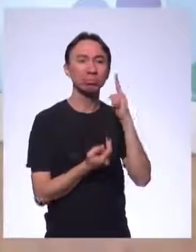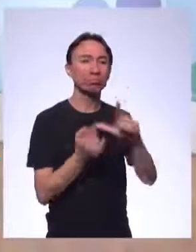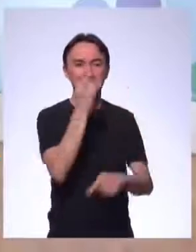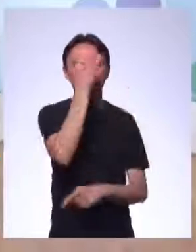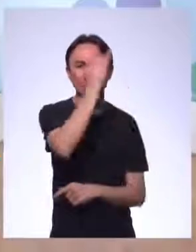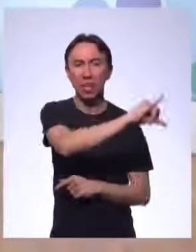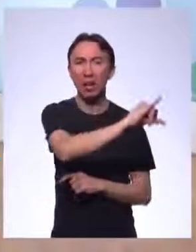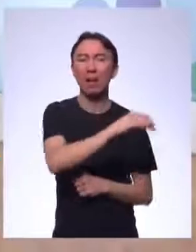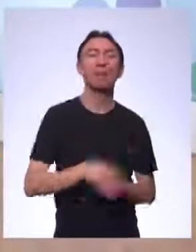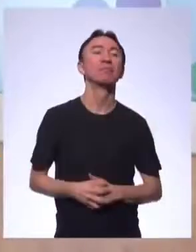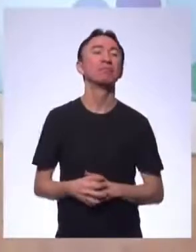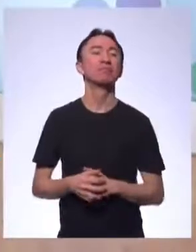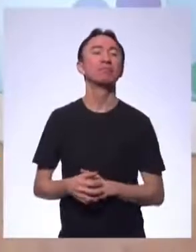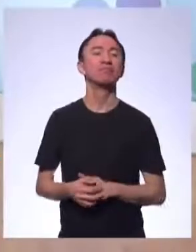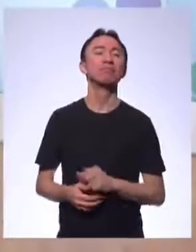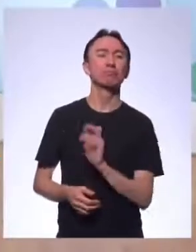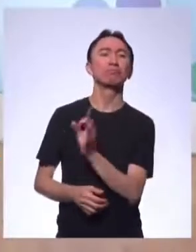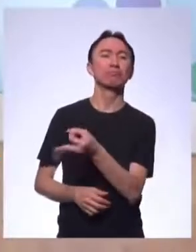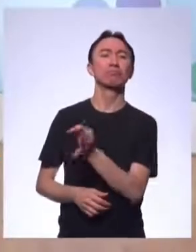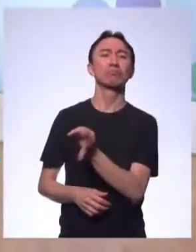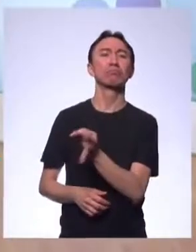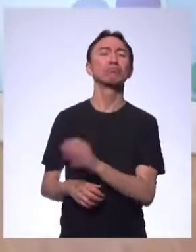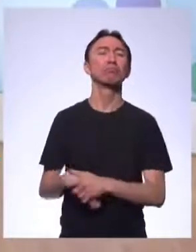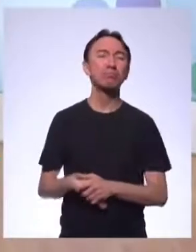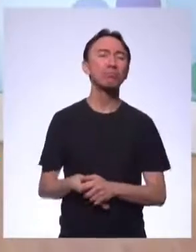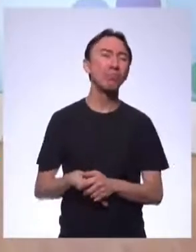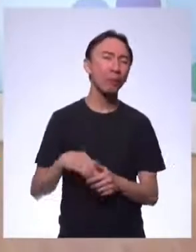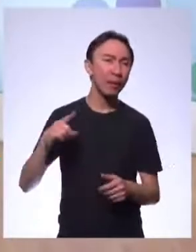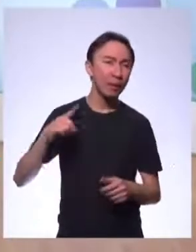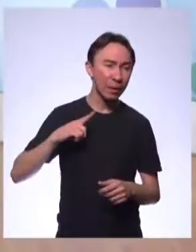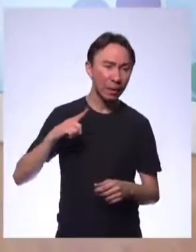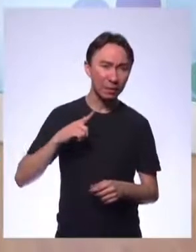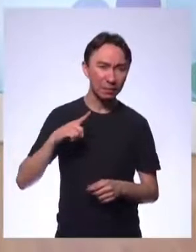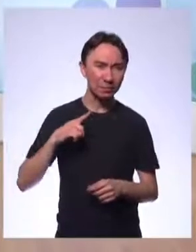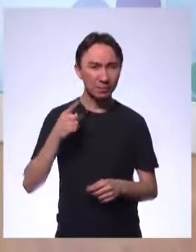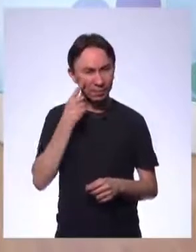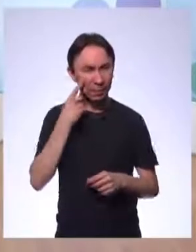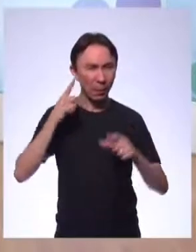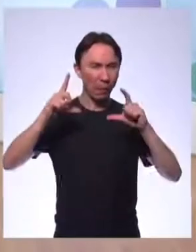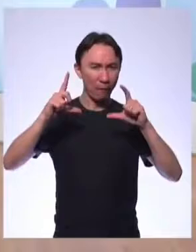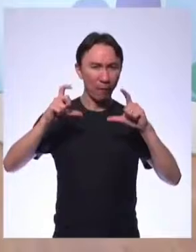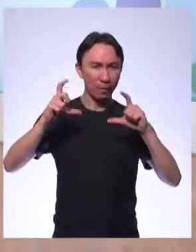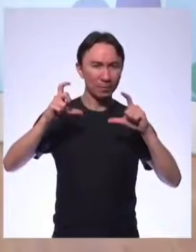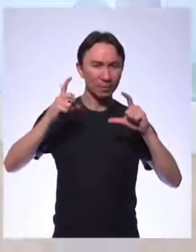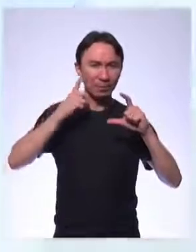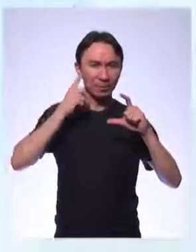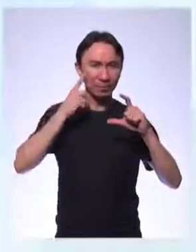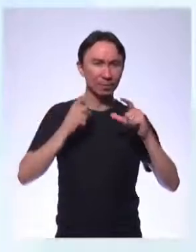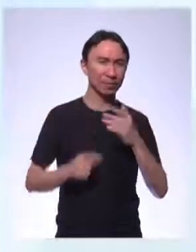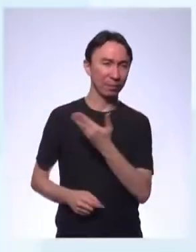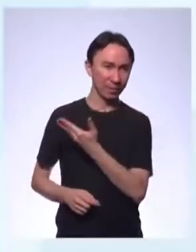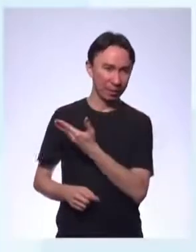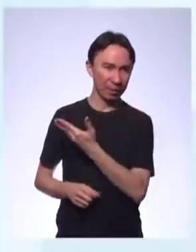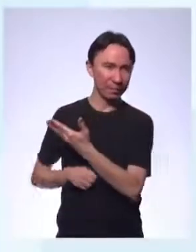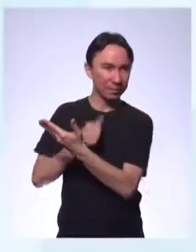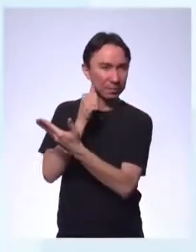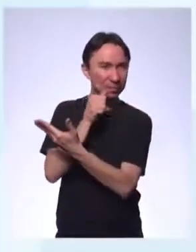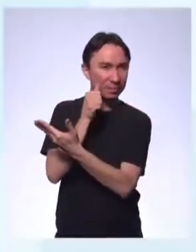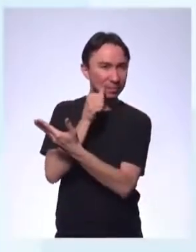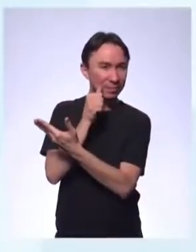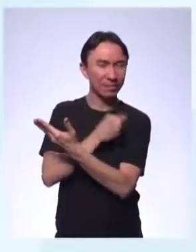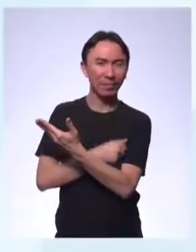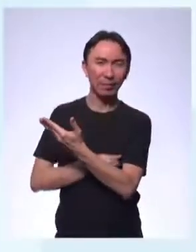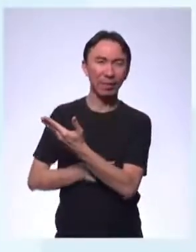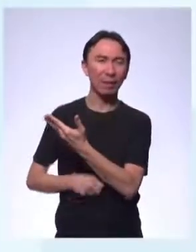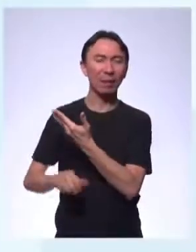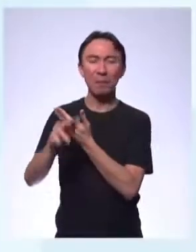Kevin. Então é isso. Então, ó, a gente tem aí uma foto da Mary Montagu. Coloca aí, por favor. Então, quem